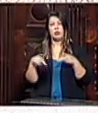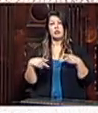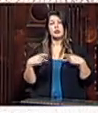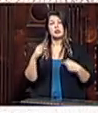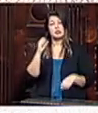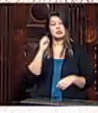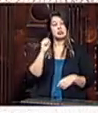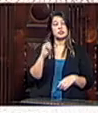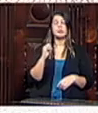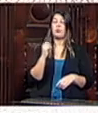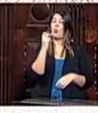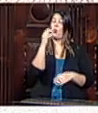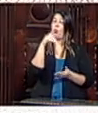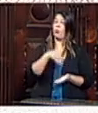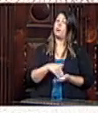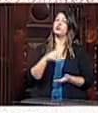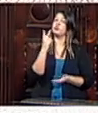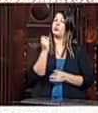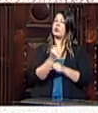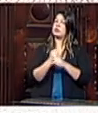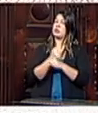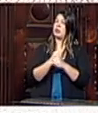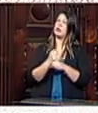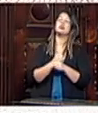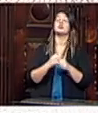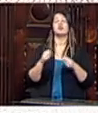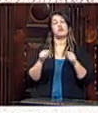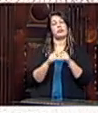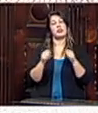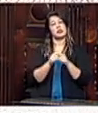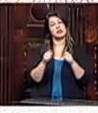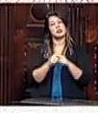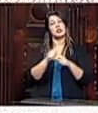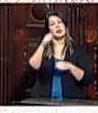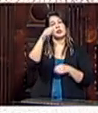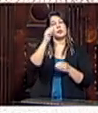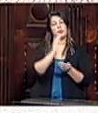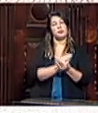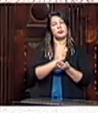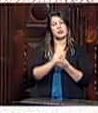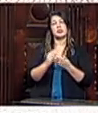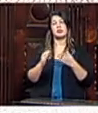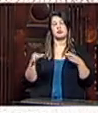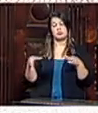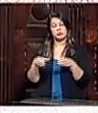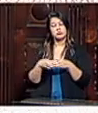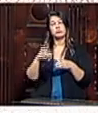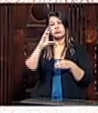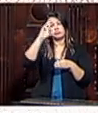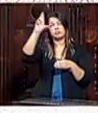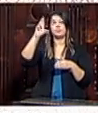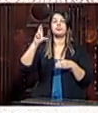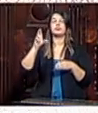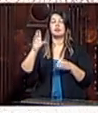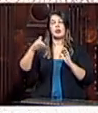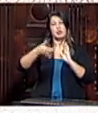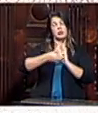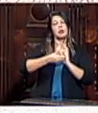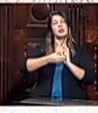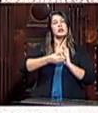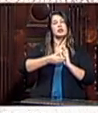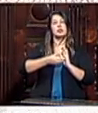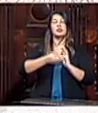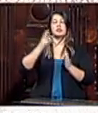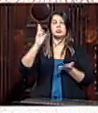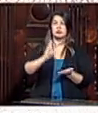forem nos últimos 2 anos do mandato, dar-se-á o processo pelo colégio eleitoral, assumindo o presidente da Câmara, que tem